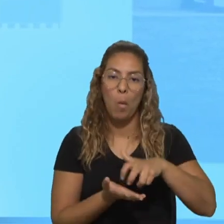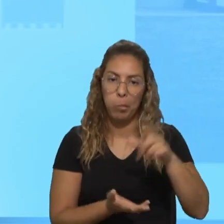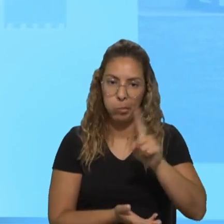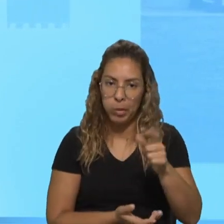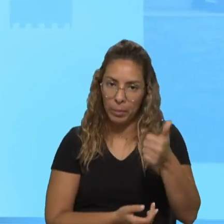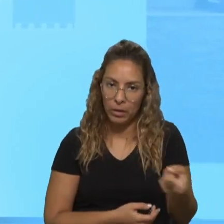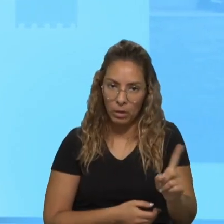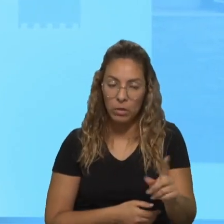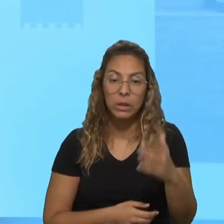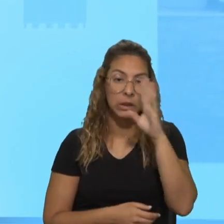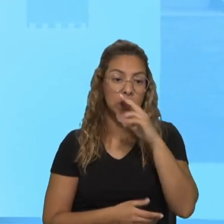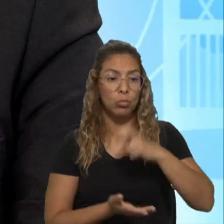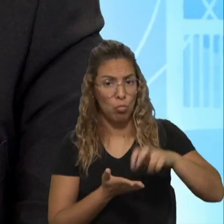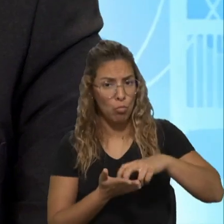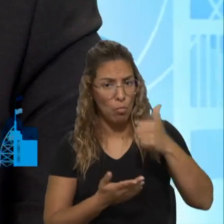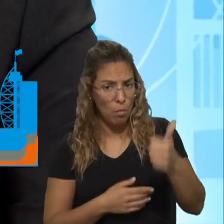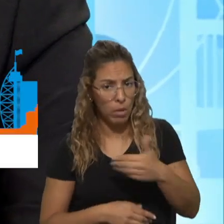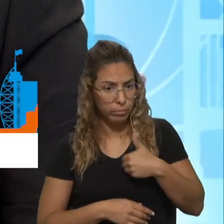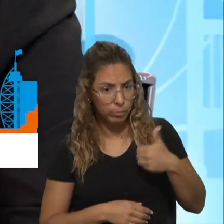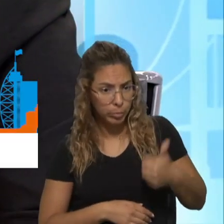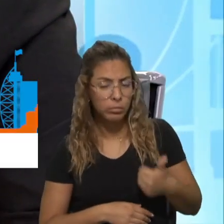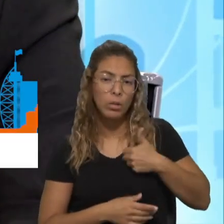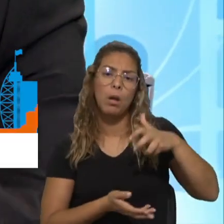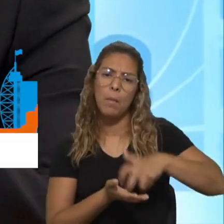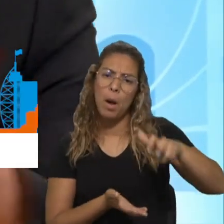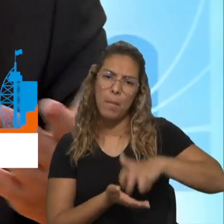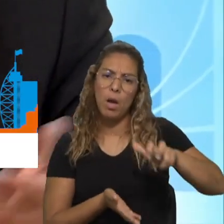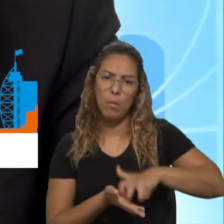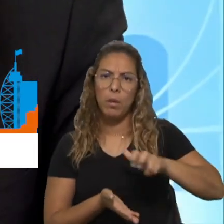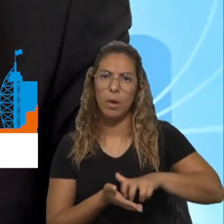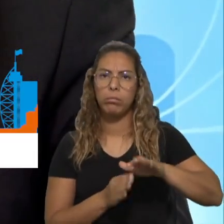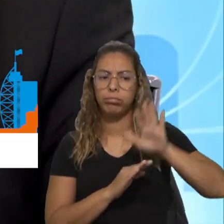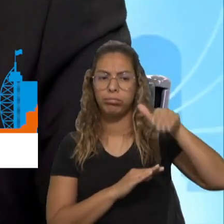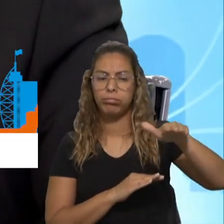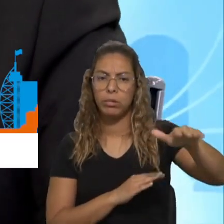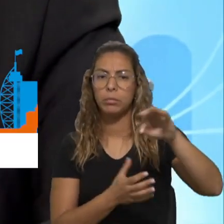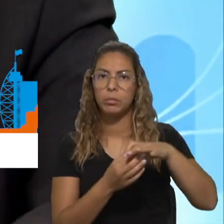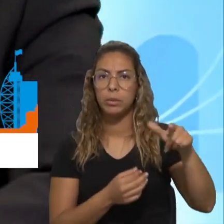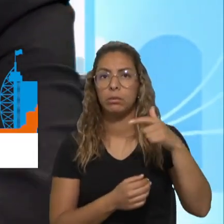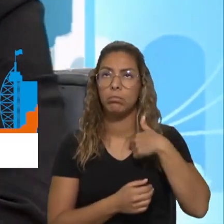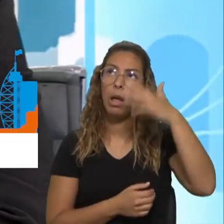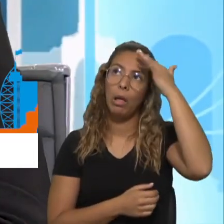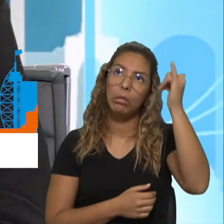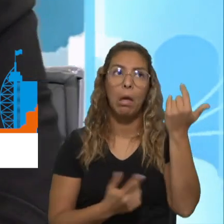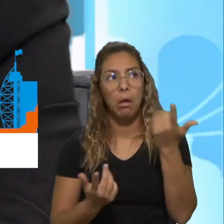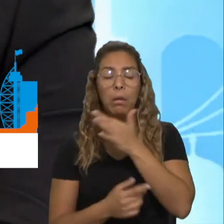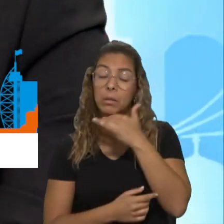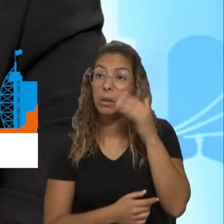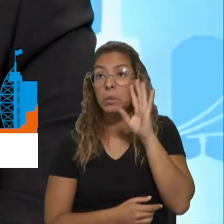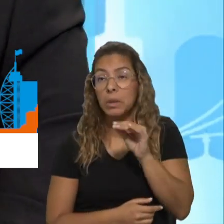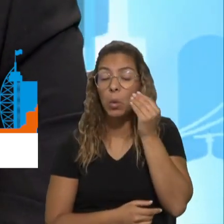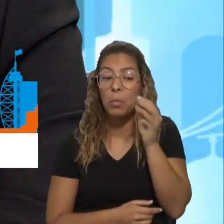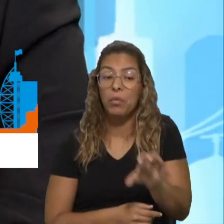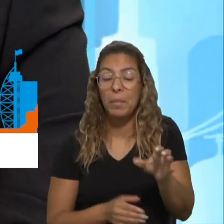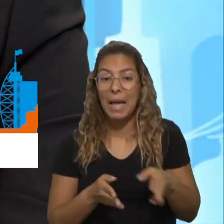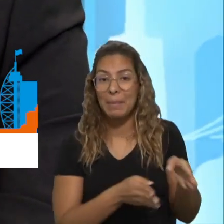está capacitado fará, então, a última parte, o Perágria, porque não temos nenhum canal que nos chegue até à Atalaia, podia ser uma ideia engraçada, não sei. Vamos a